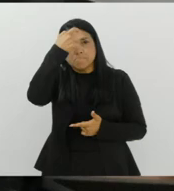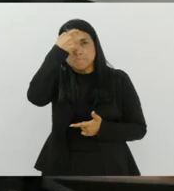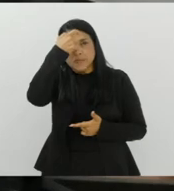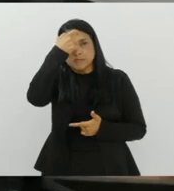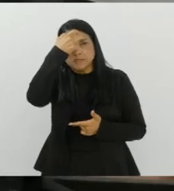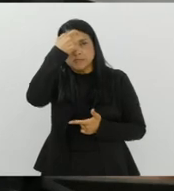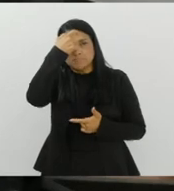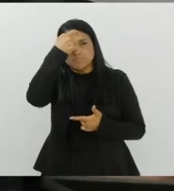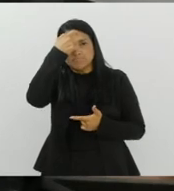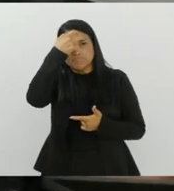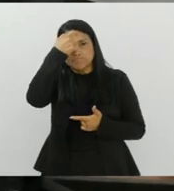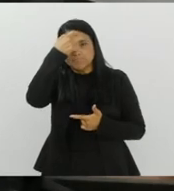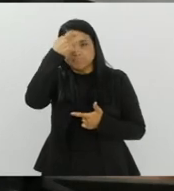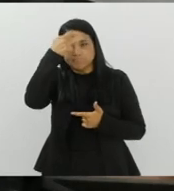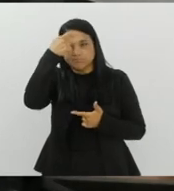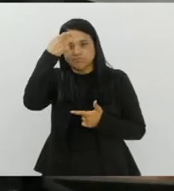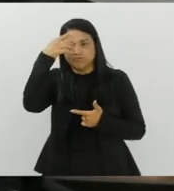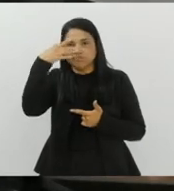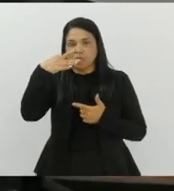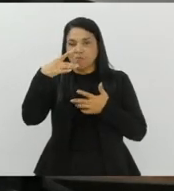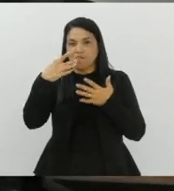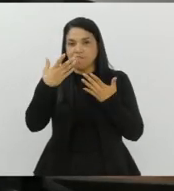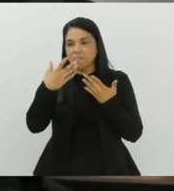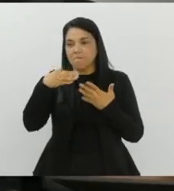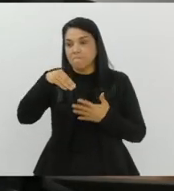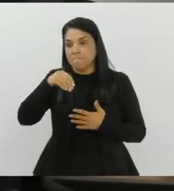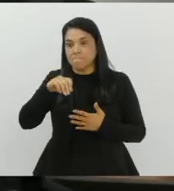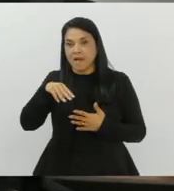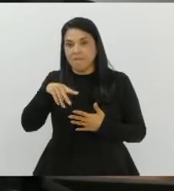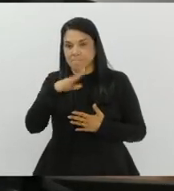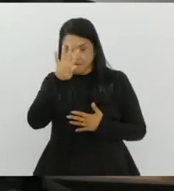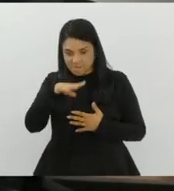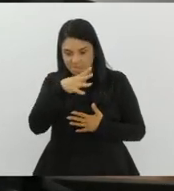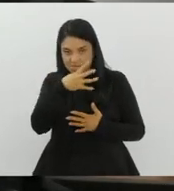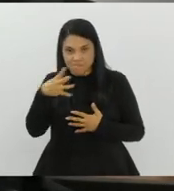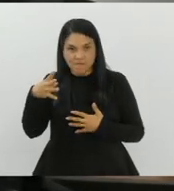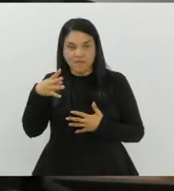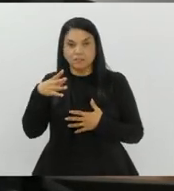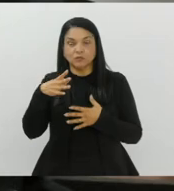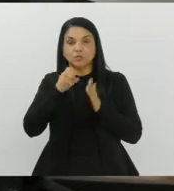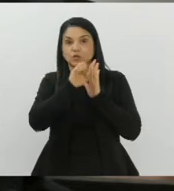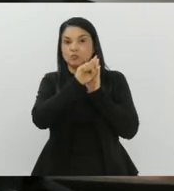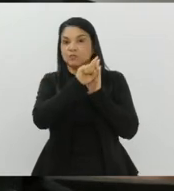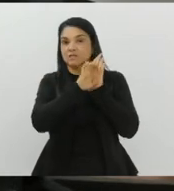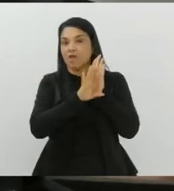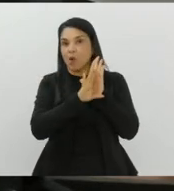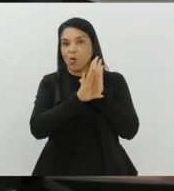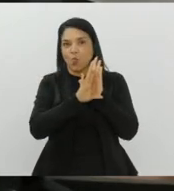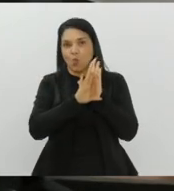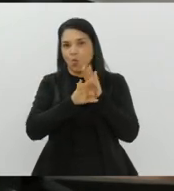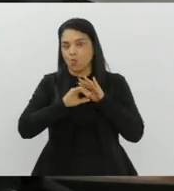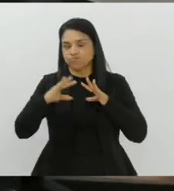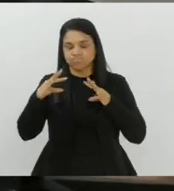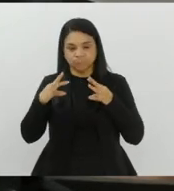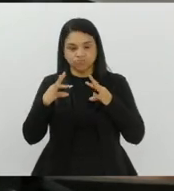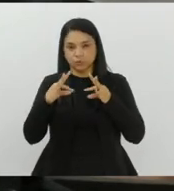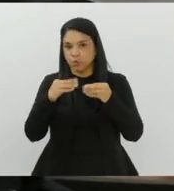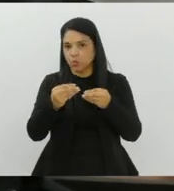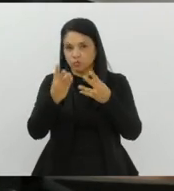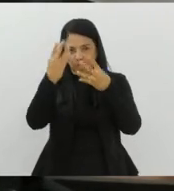mapa, um calendário do século inteiro. E, no entanto, com todo esse potencial, ele nunca pôde